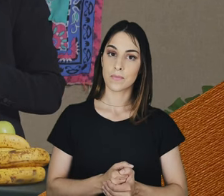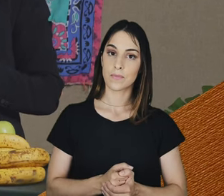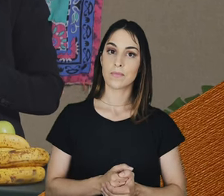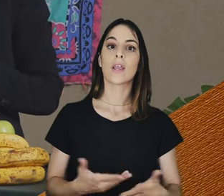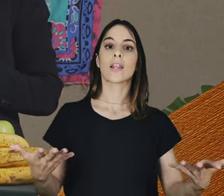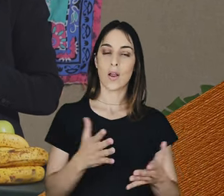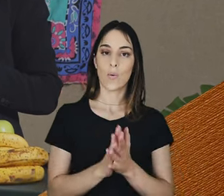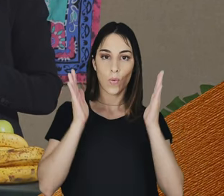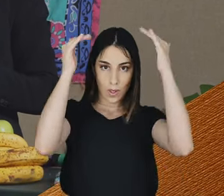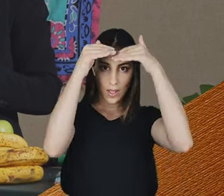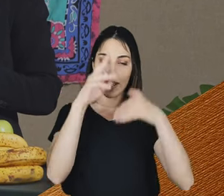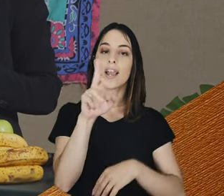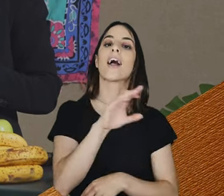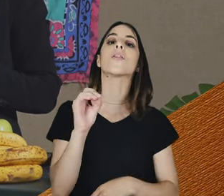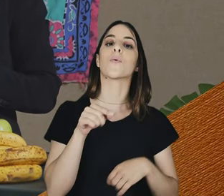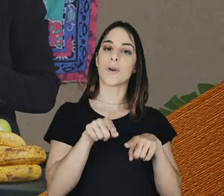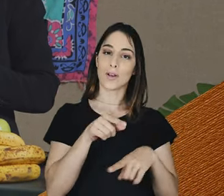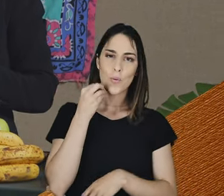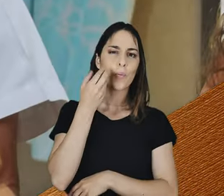Então, Ricardo, que tal este?